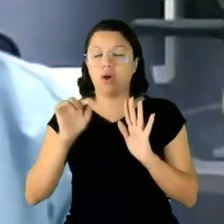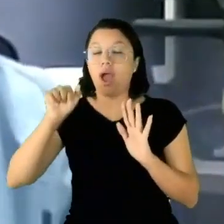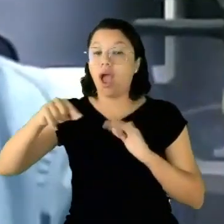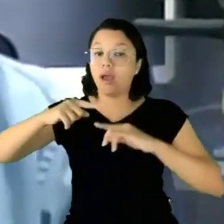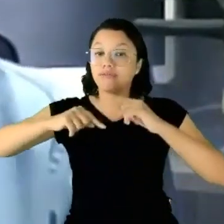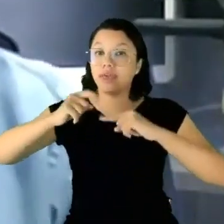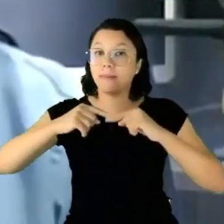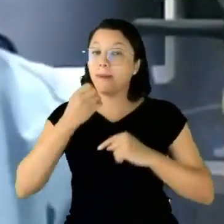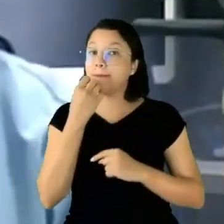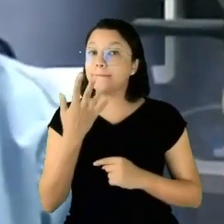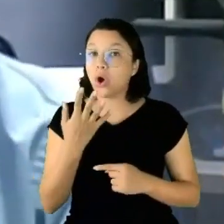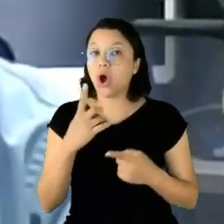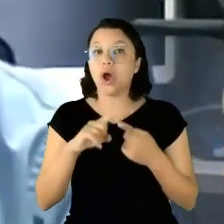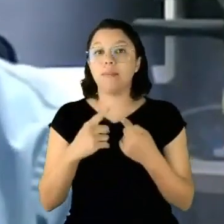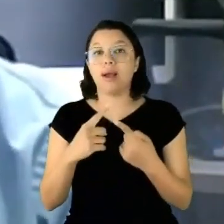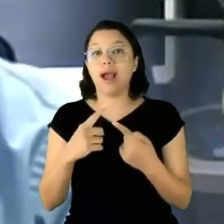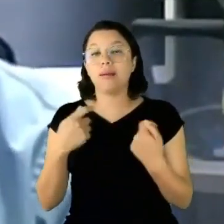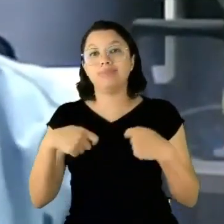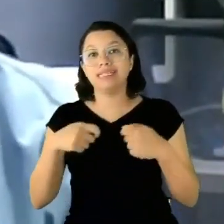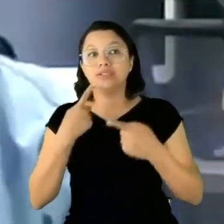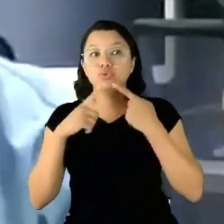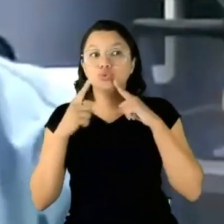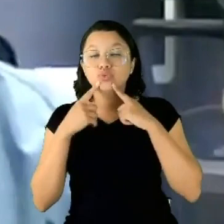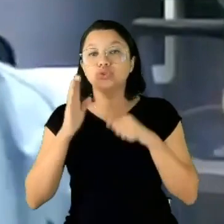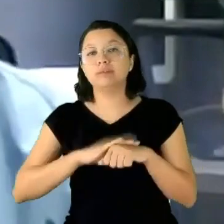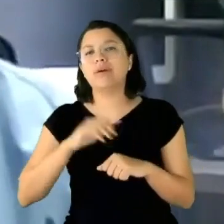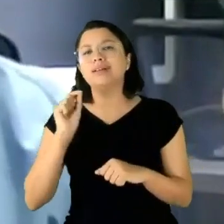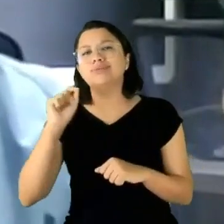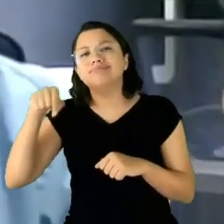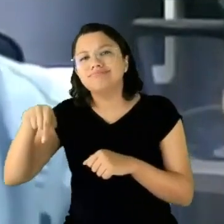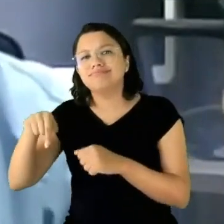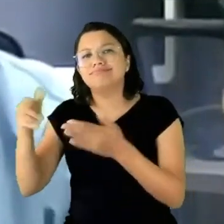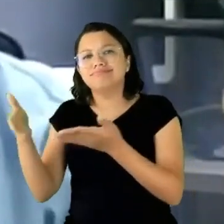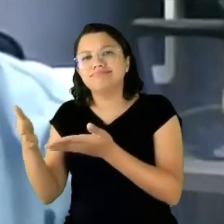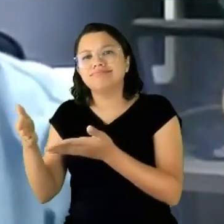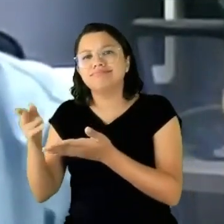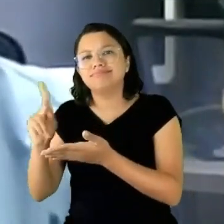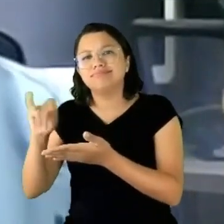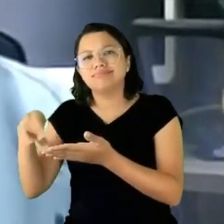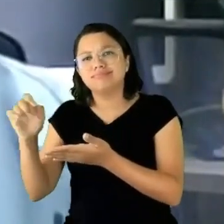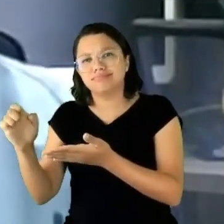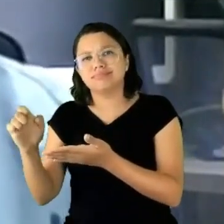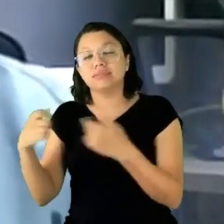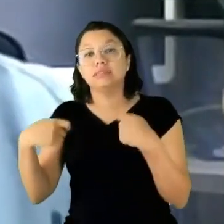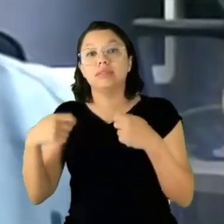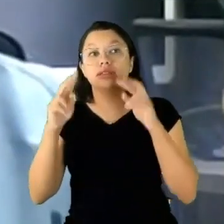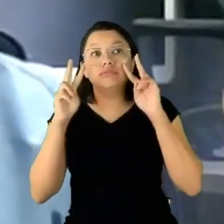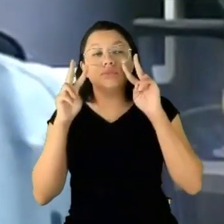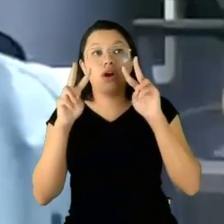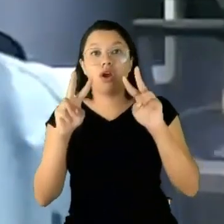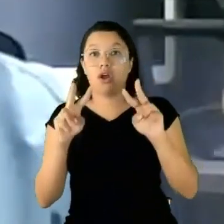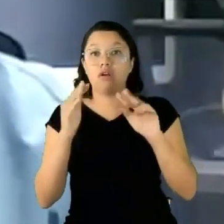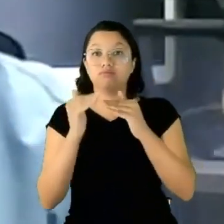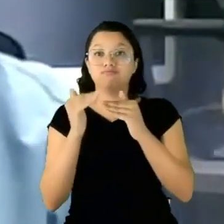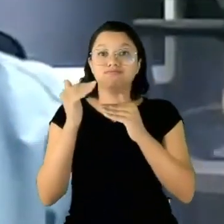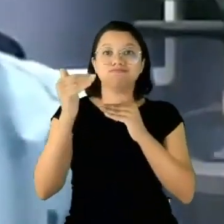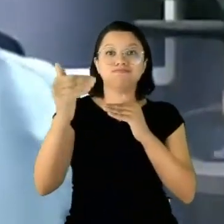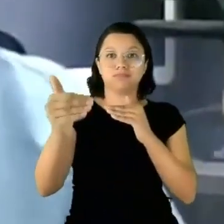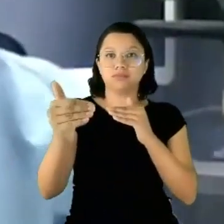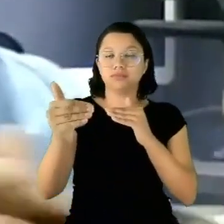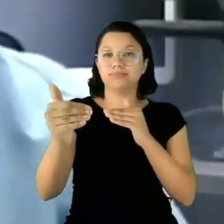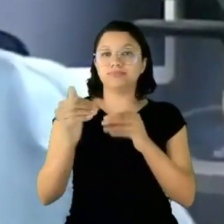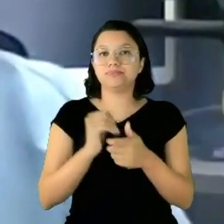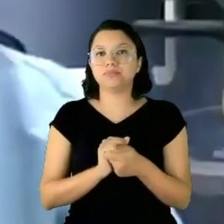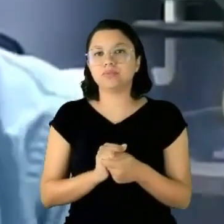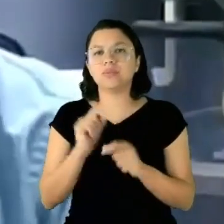discutir mais do que o PJE. nós temos que olhar adiante o